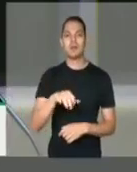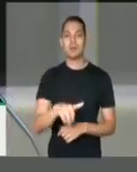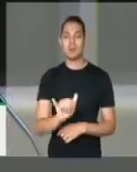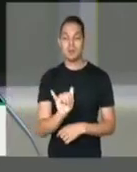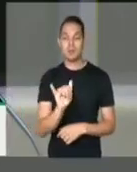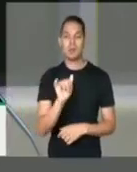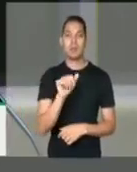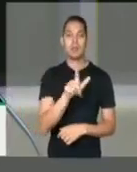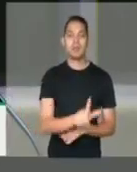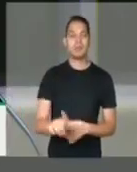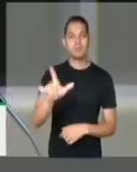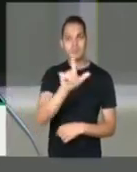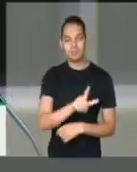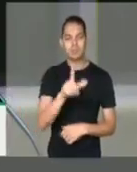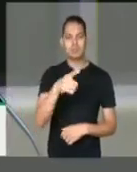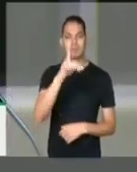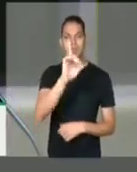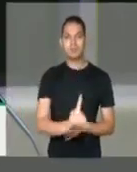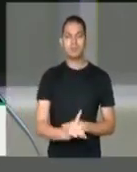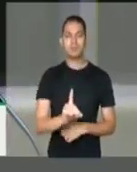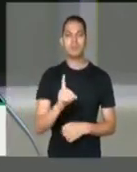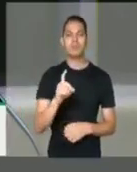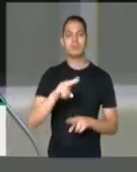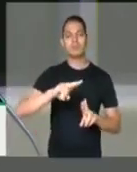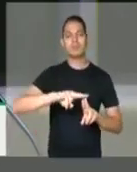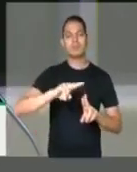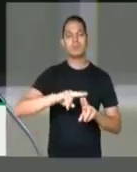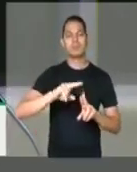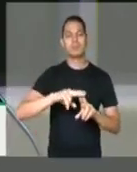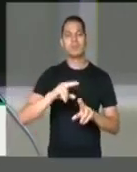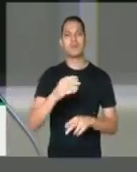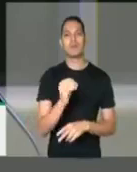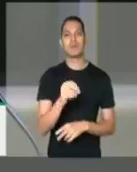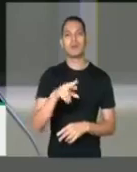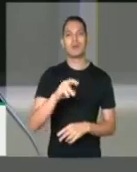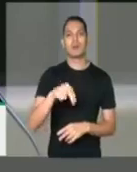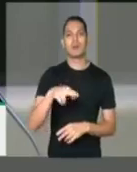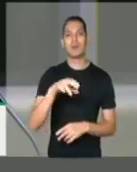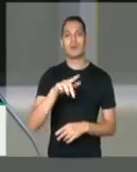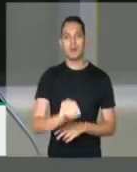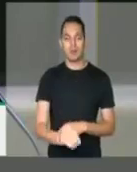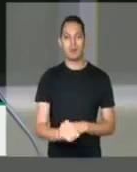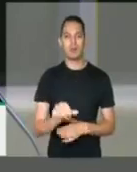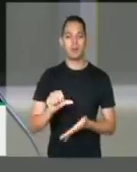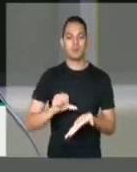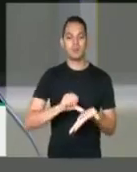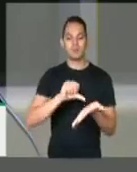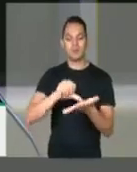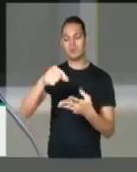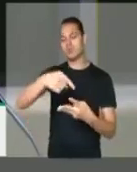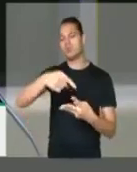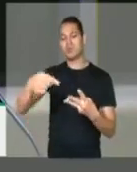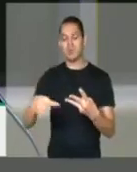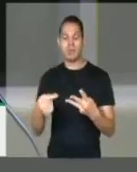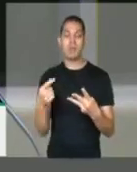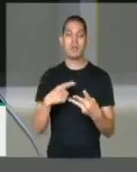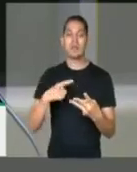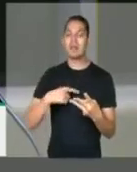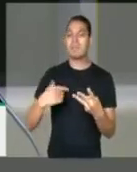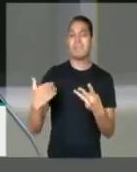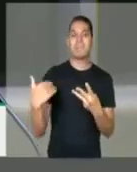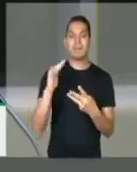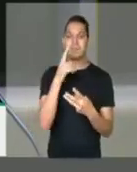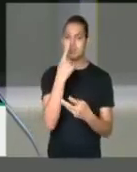Márcio, diretor da UTF-PR da cidade de Cornélio Procópio. São esses os campi que nós temos